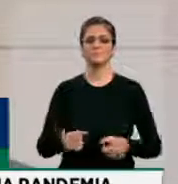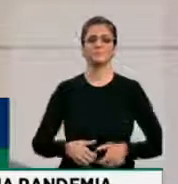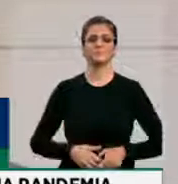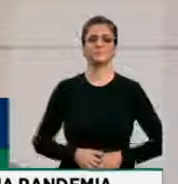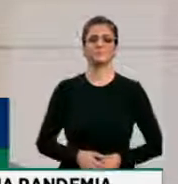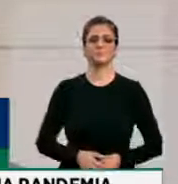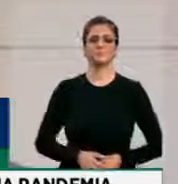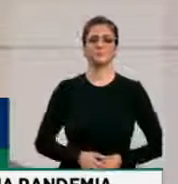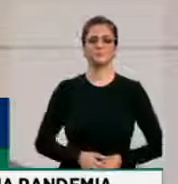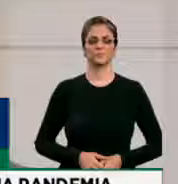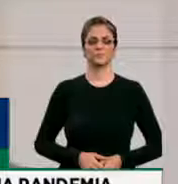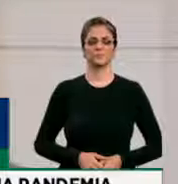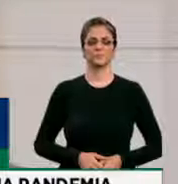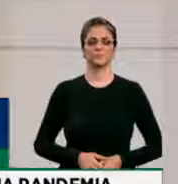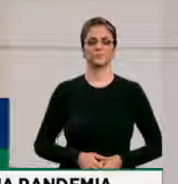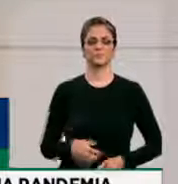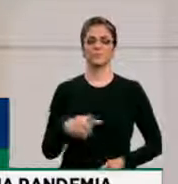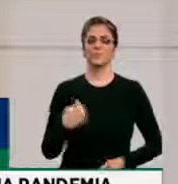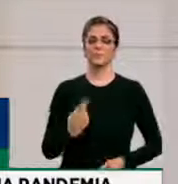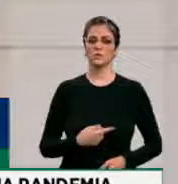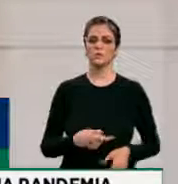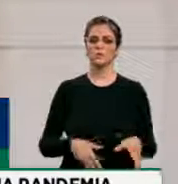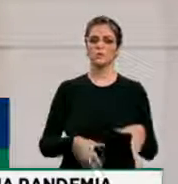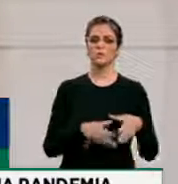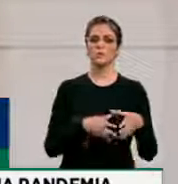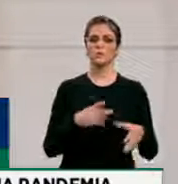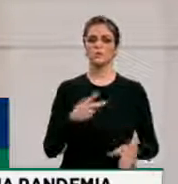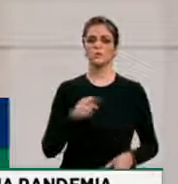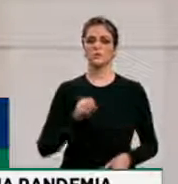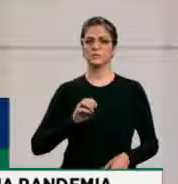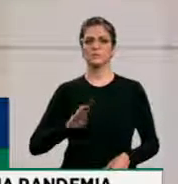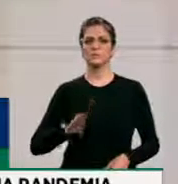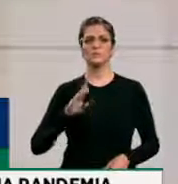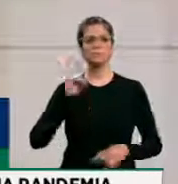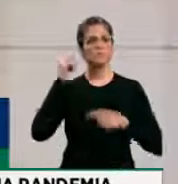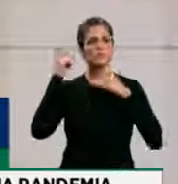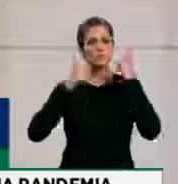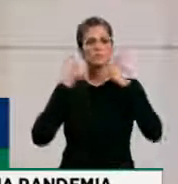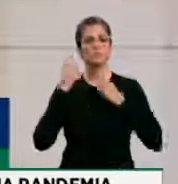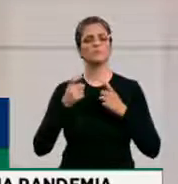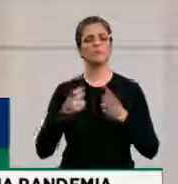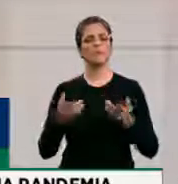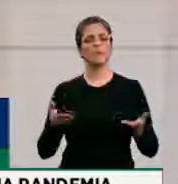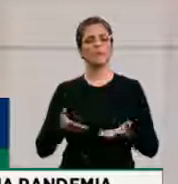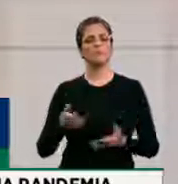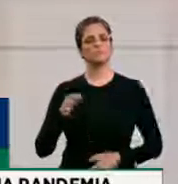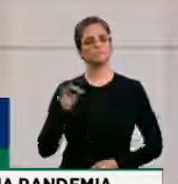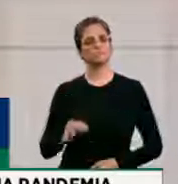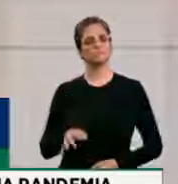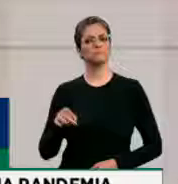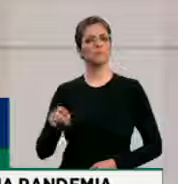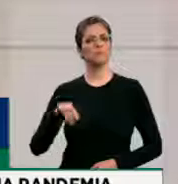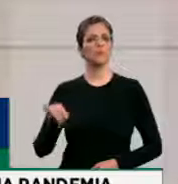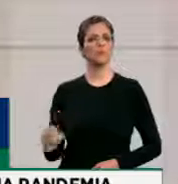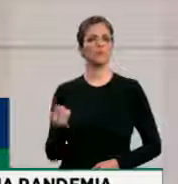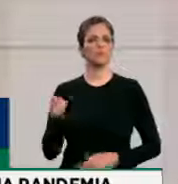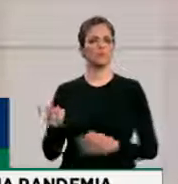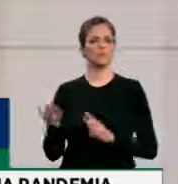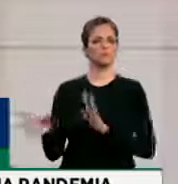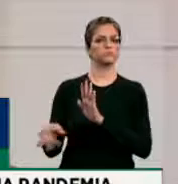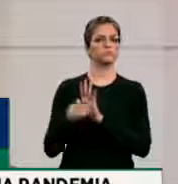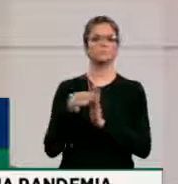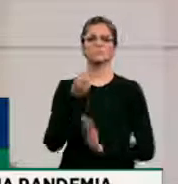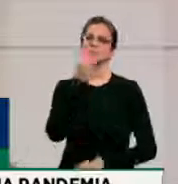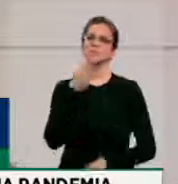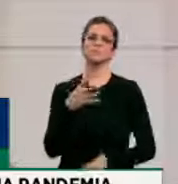do deputado Ted Conte, da bancada do PSB, e que foi, com justiça, aproveitada pelo relator, que fez um trabalho tão